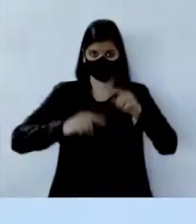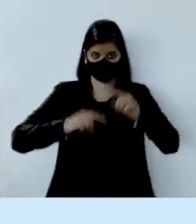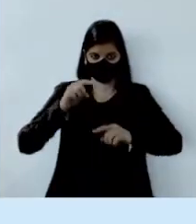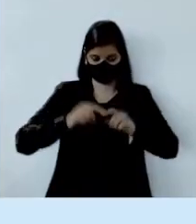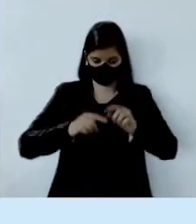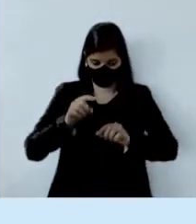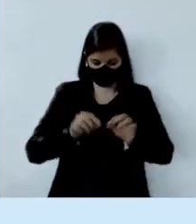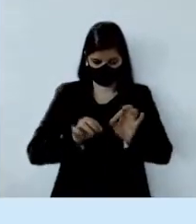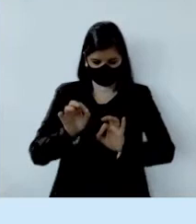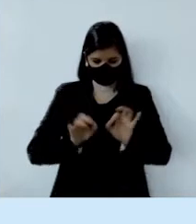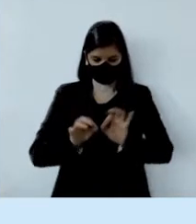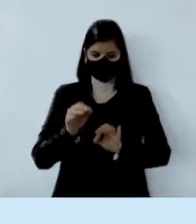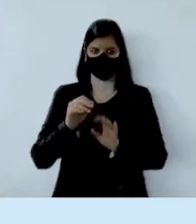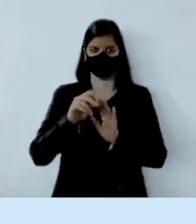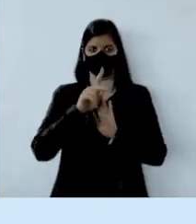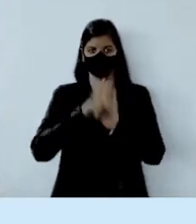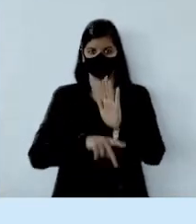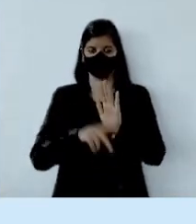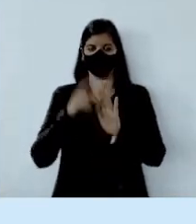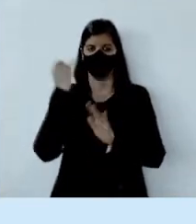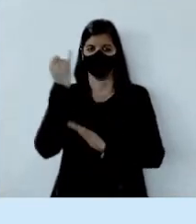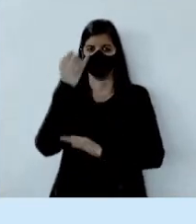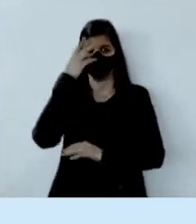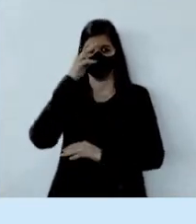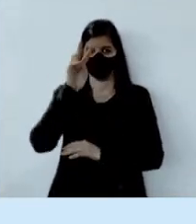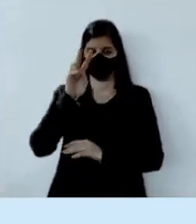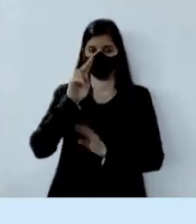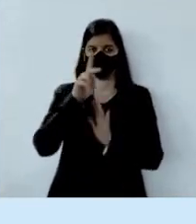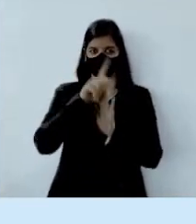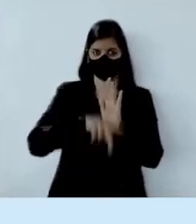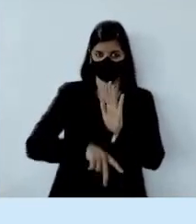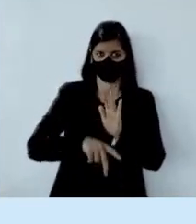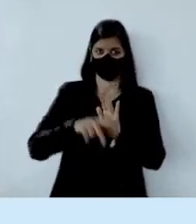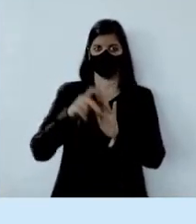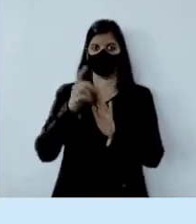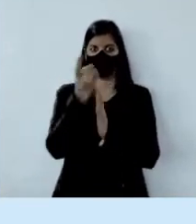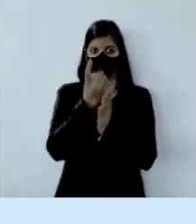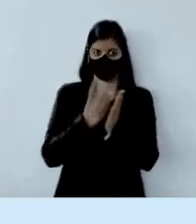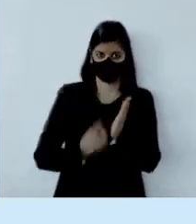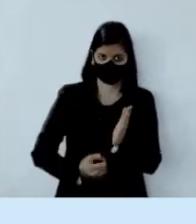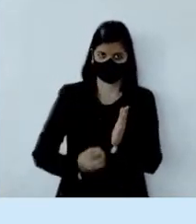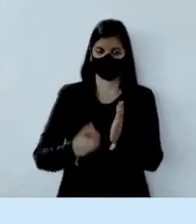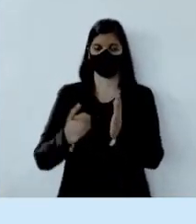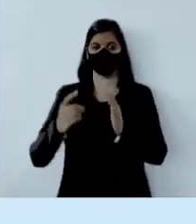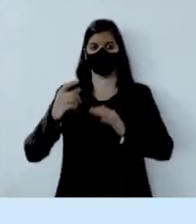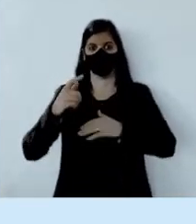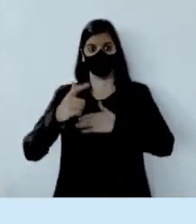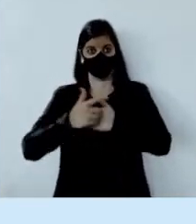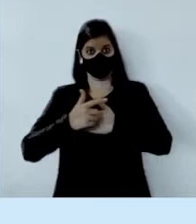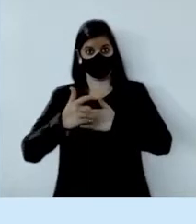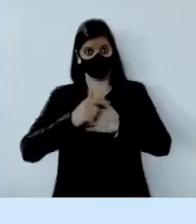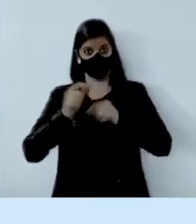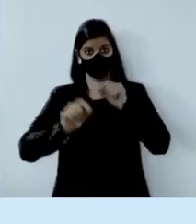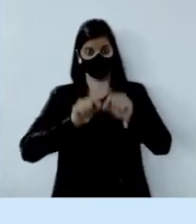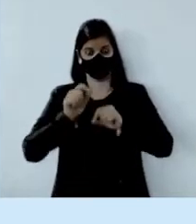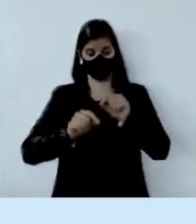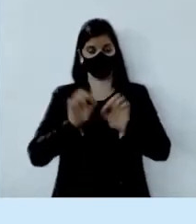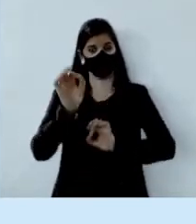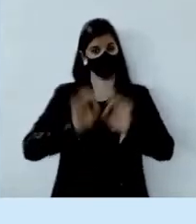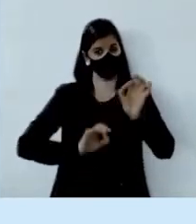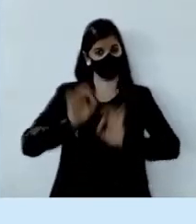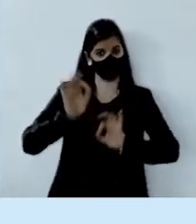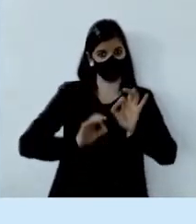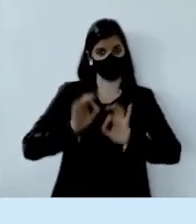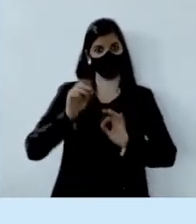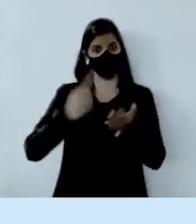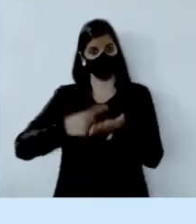projeto. É importante lembrarmos que o projeto de interior, ele tem um papel de planejar e organizar espaços, escolhendo e combinando